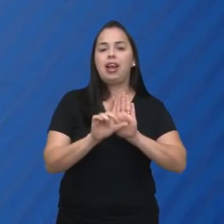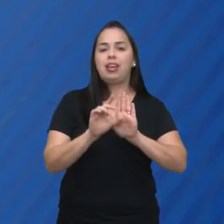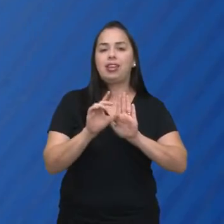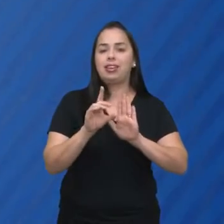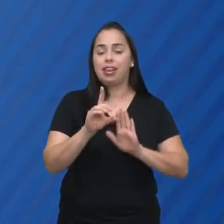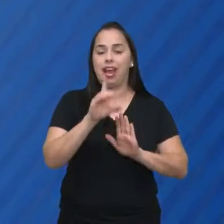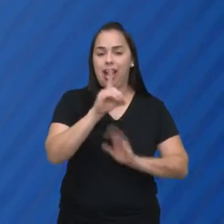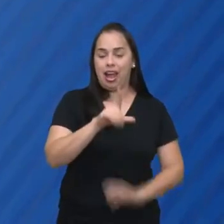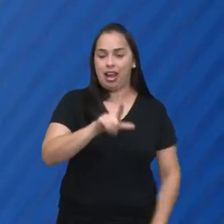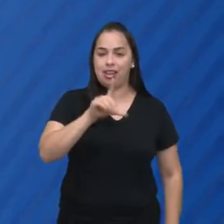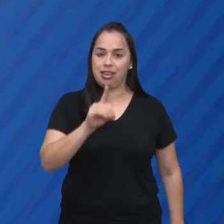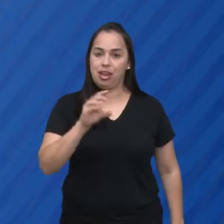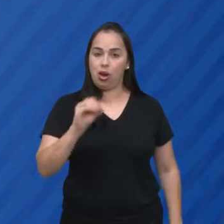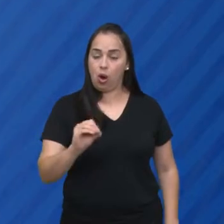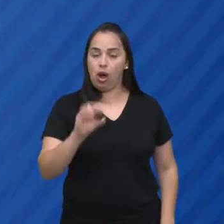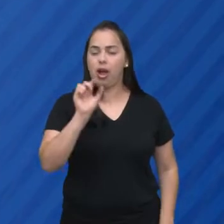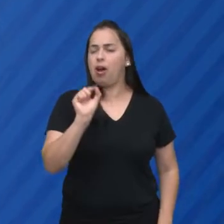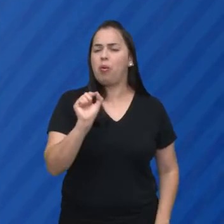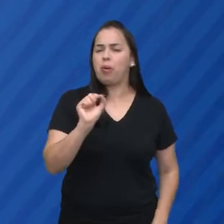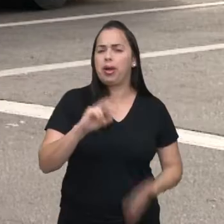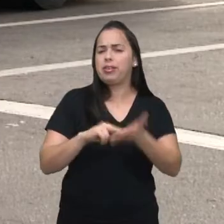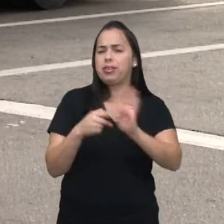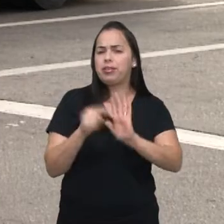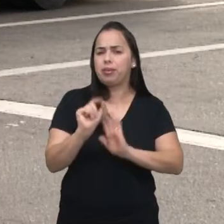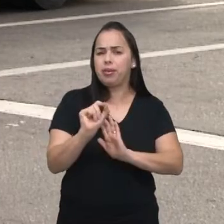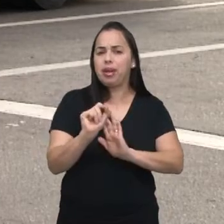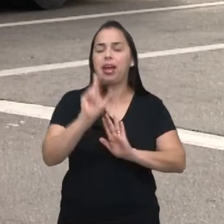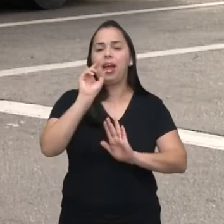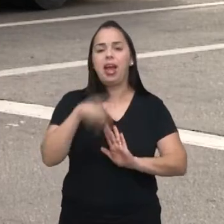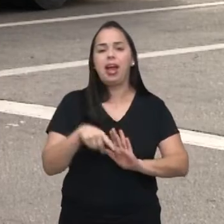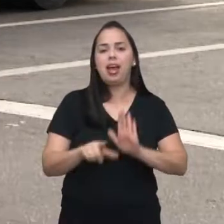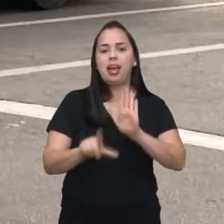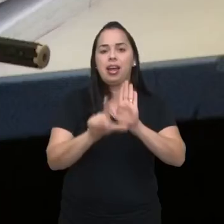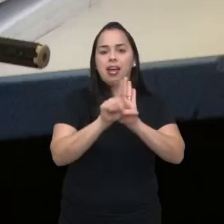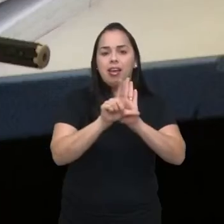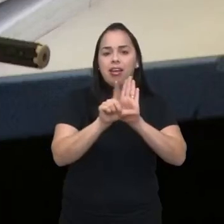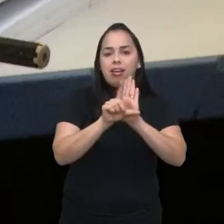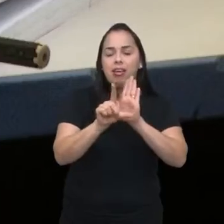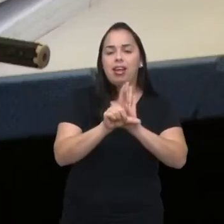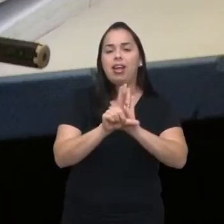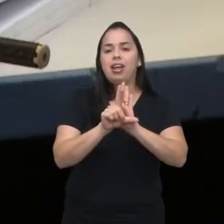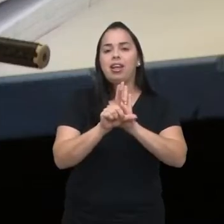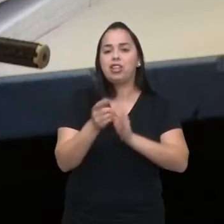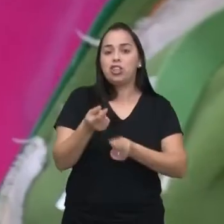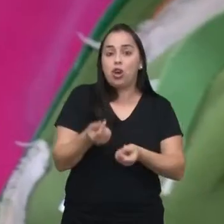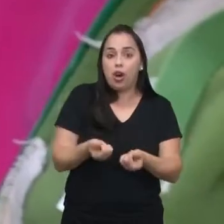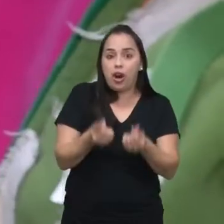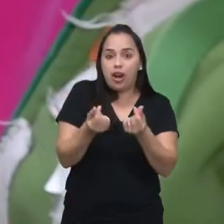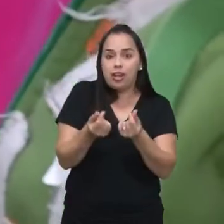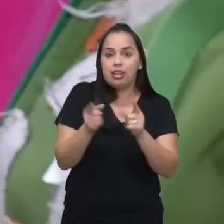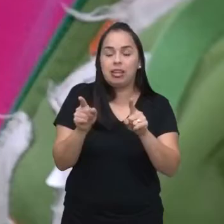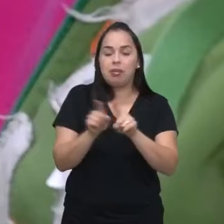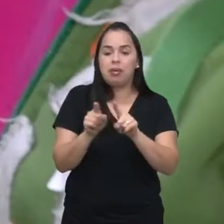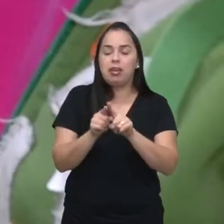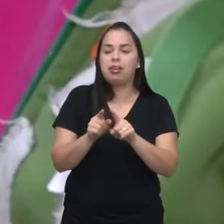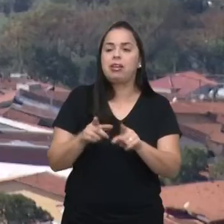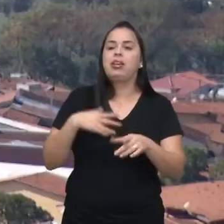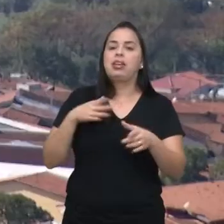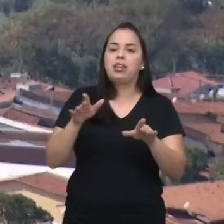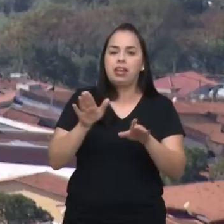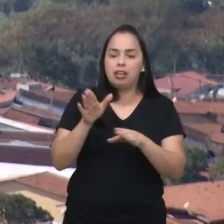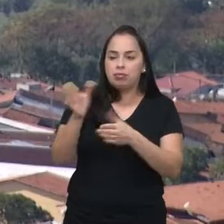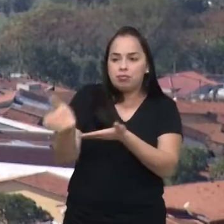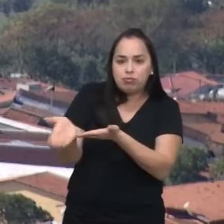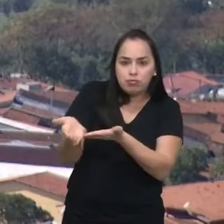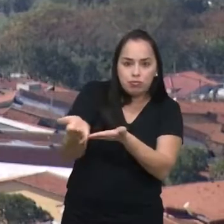nada mais é do que uma prévia do orçamento Municipal a função dela é orientar a prefeitura quanto à aplicação das verbas públicas